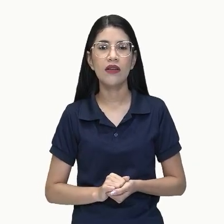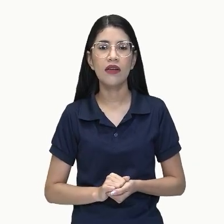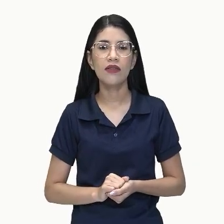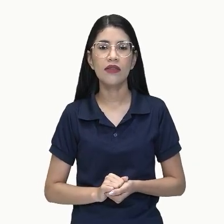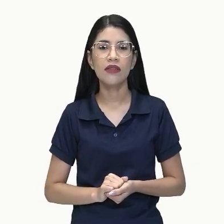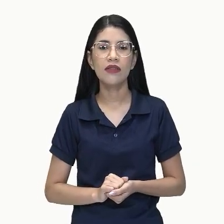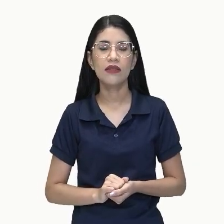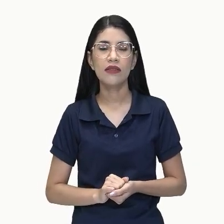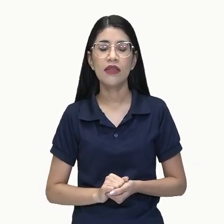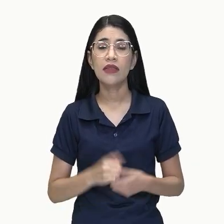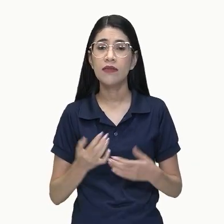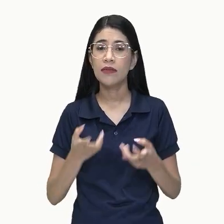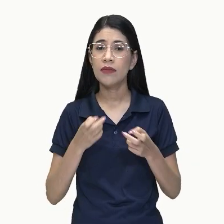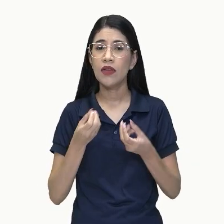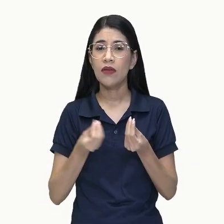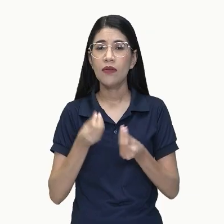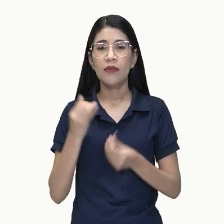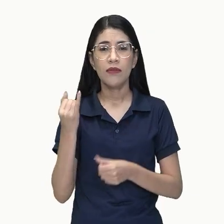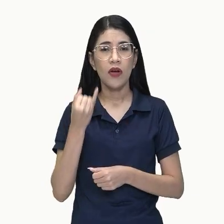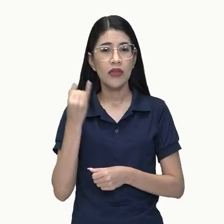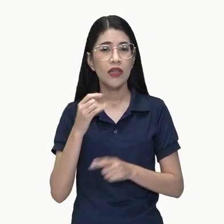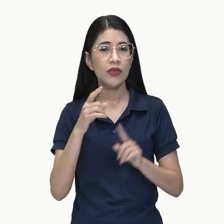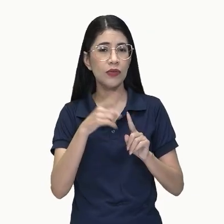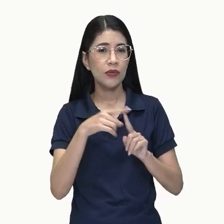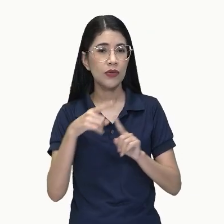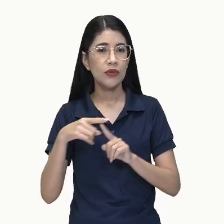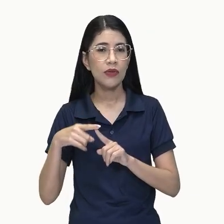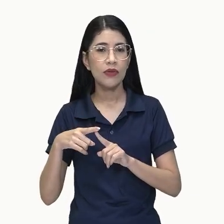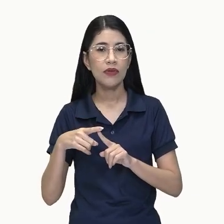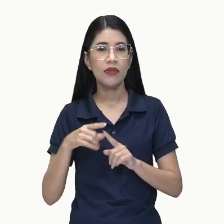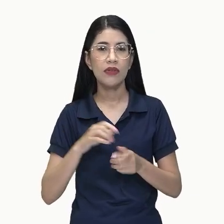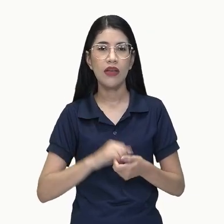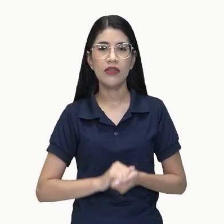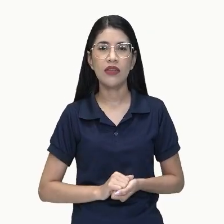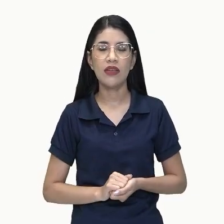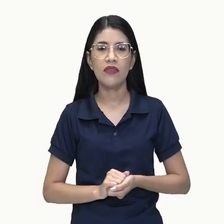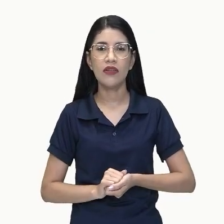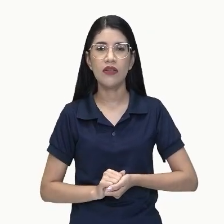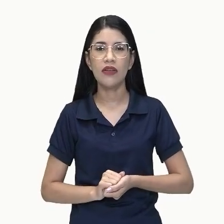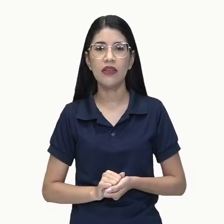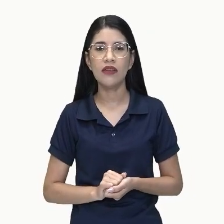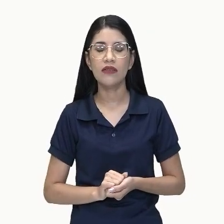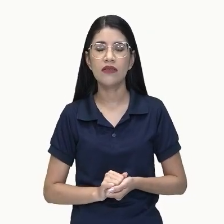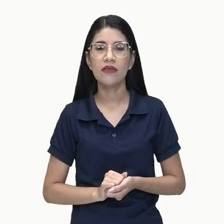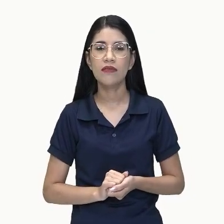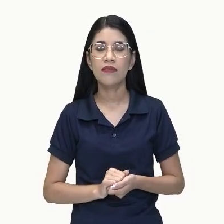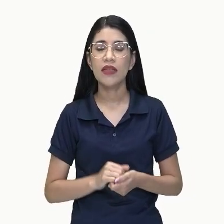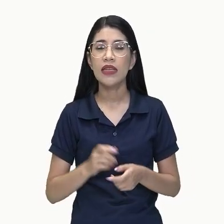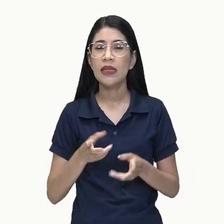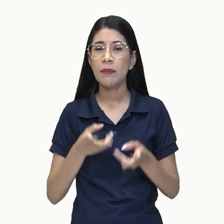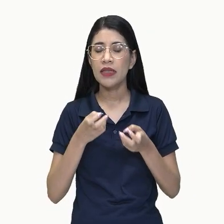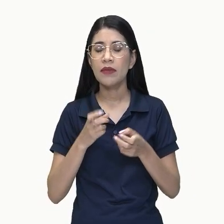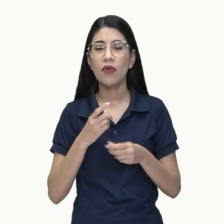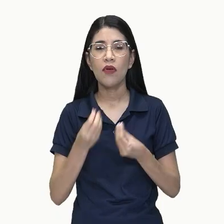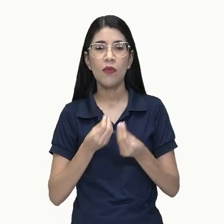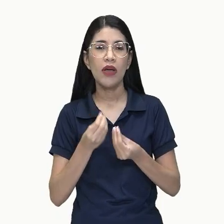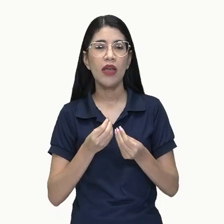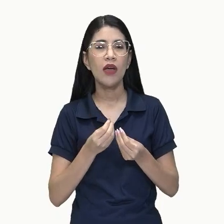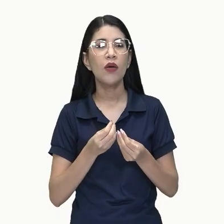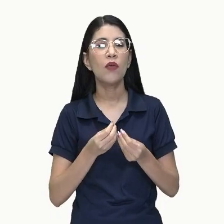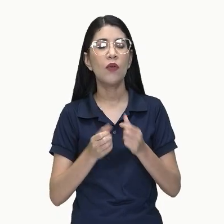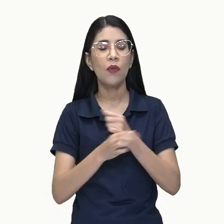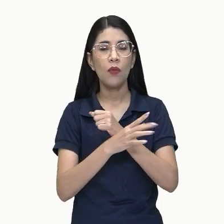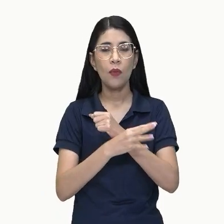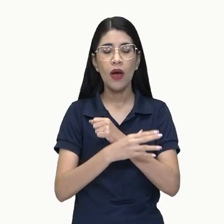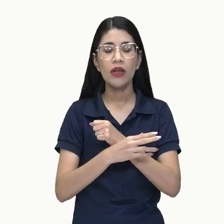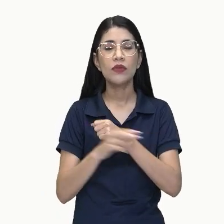importante identificar o tipo de ácido. Após a identificação do ácido, você vai